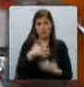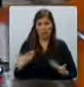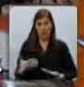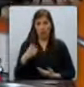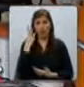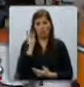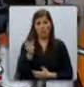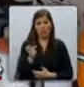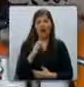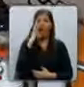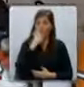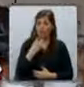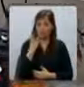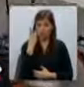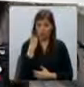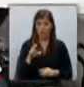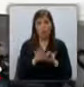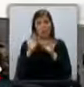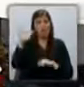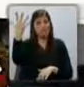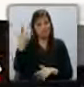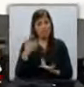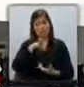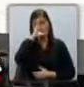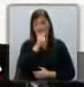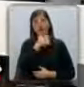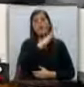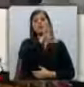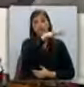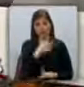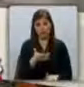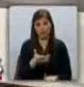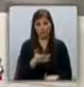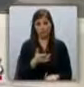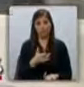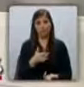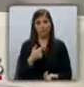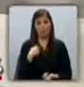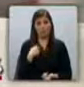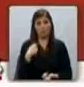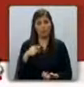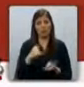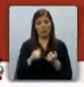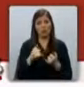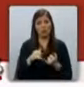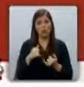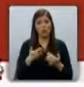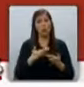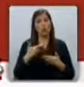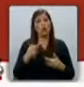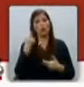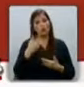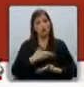três anos tal como os outros cinco está em parte incerta até Liliana eu o risco de um dia